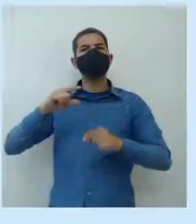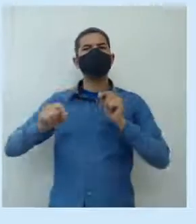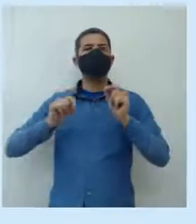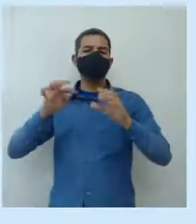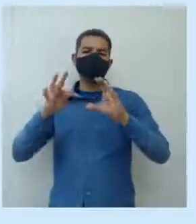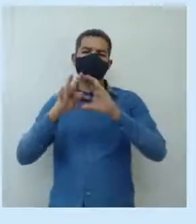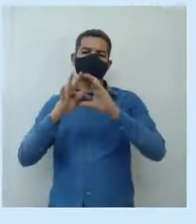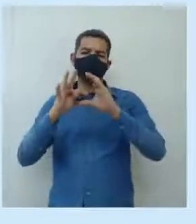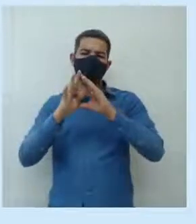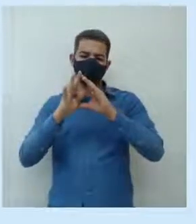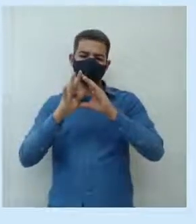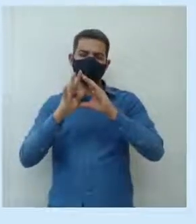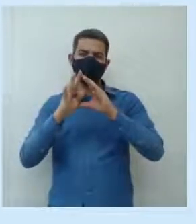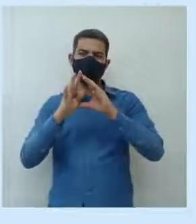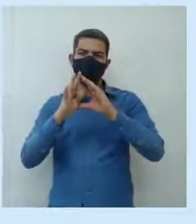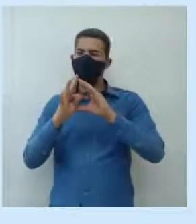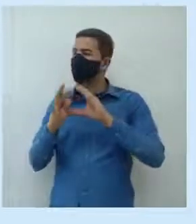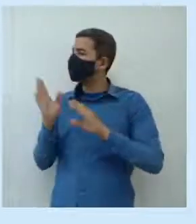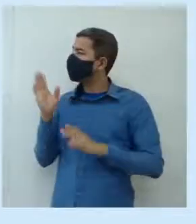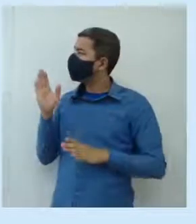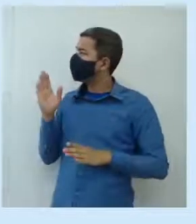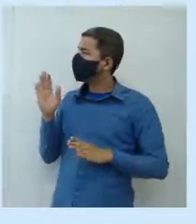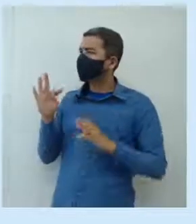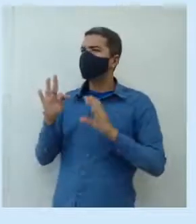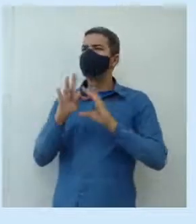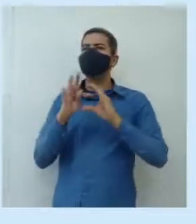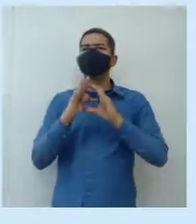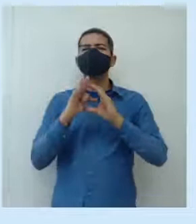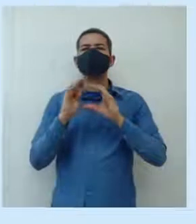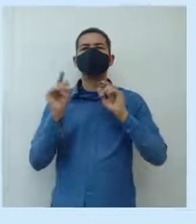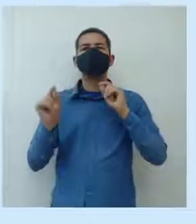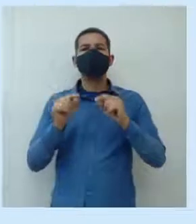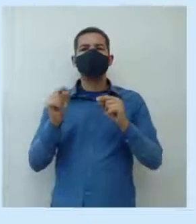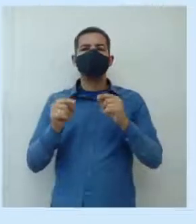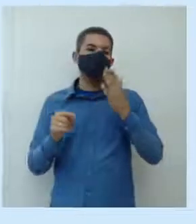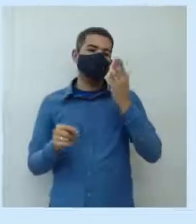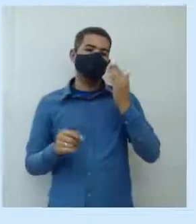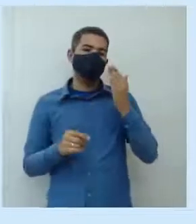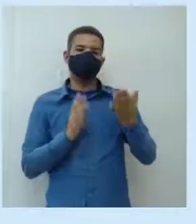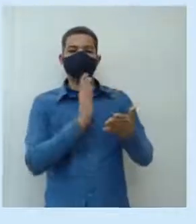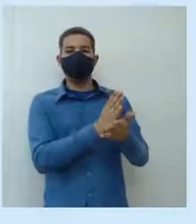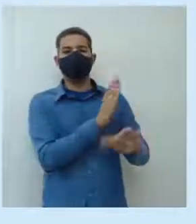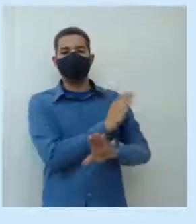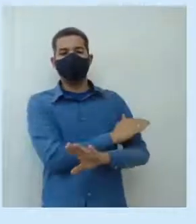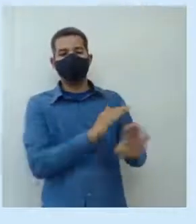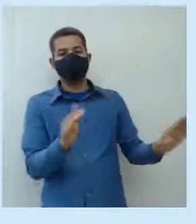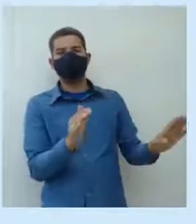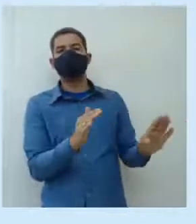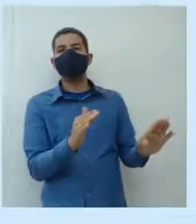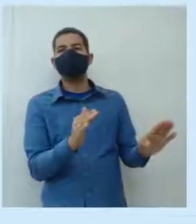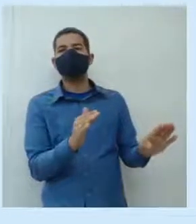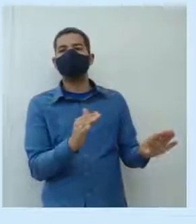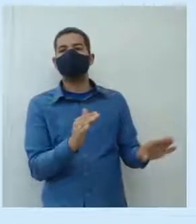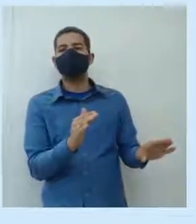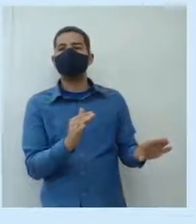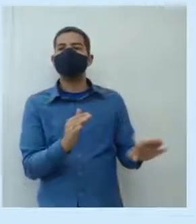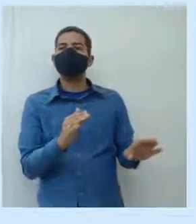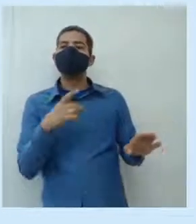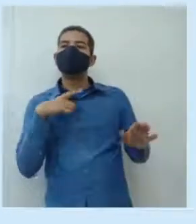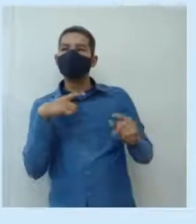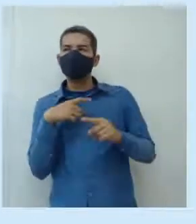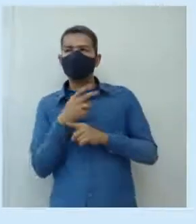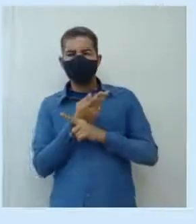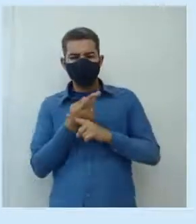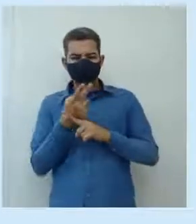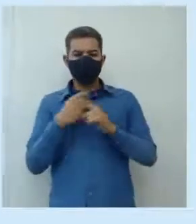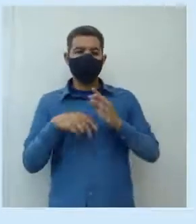os transgênicos ele vem para tentar sanar a fome, mas daí existem várias pesquisas em relação se esse transgênico ele